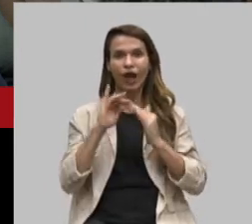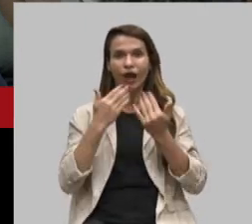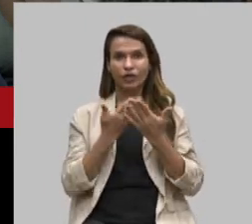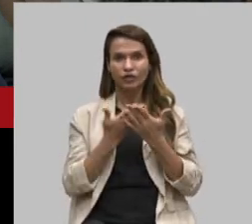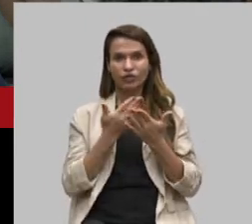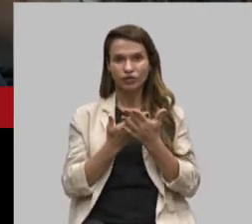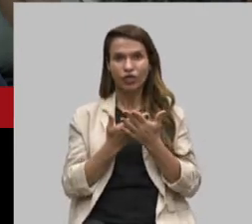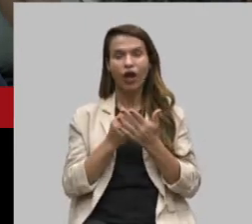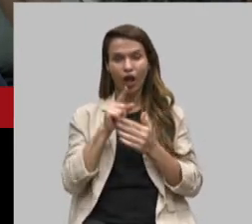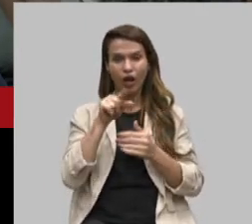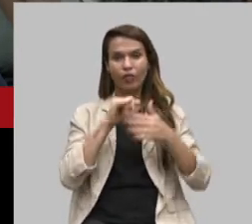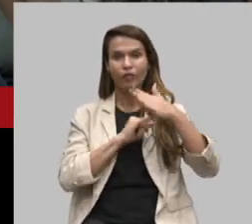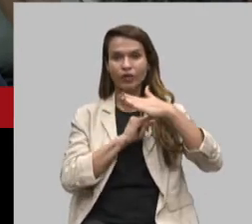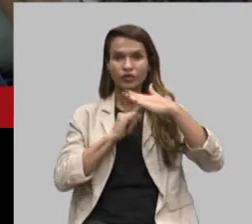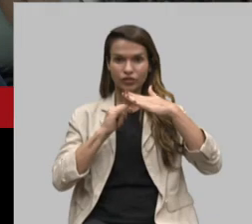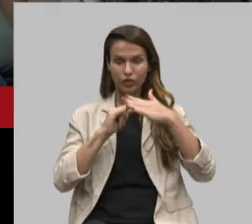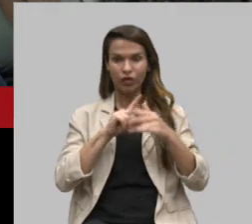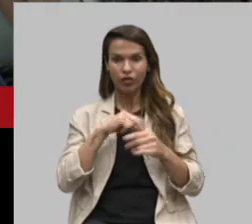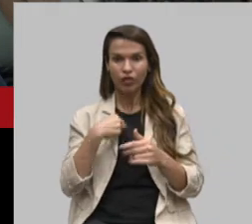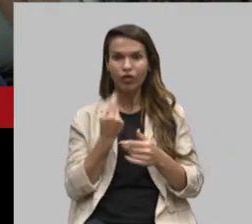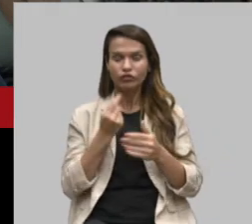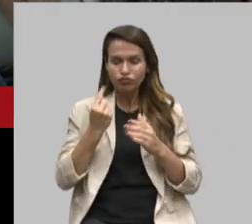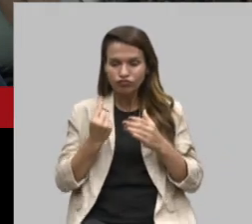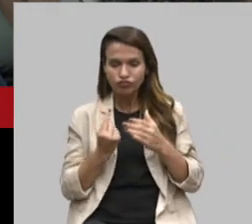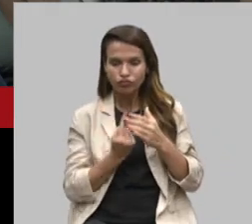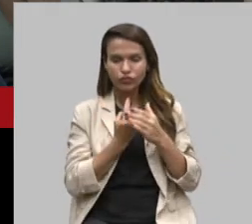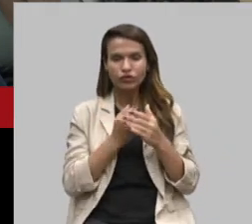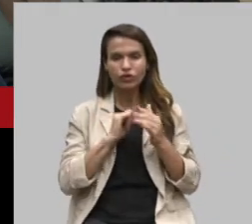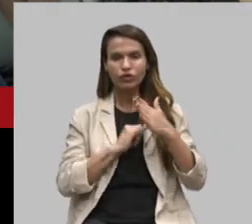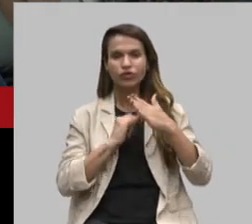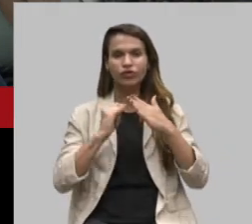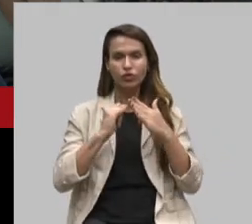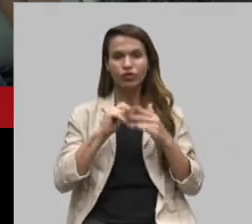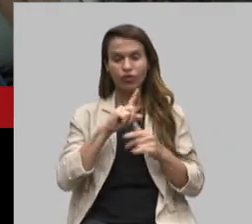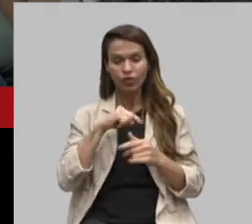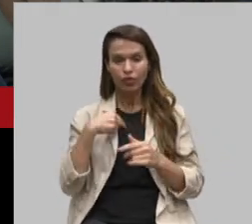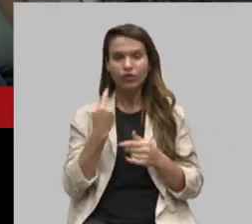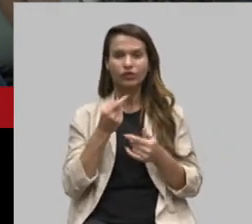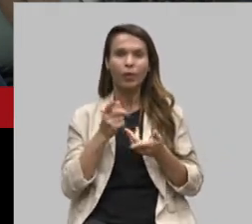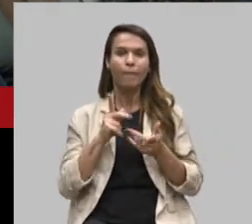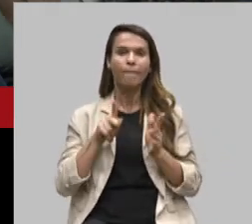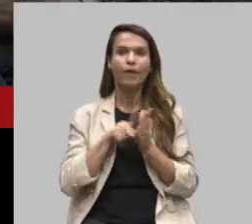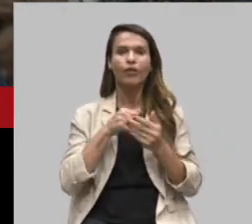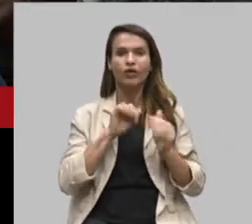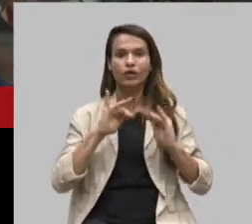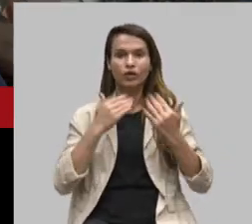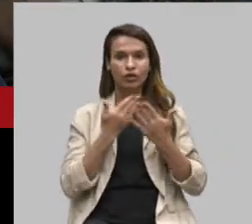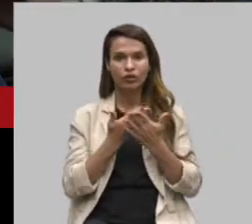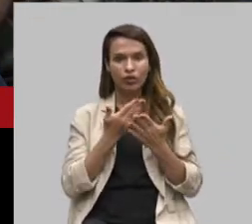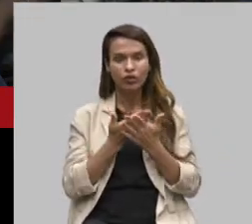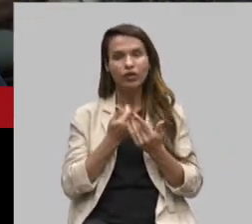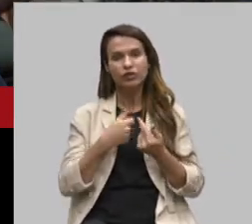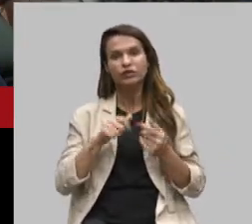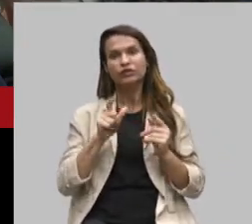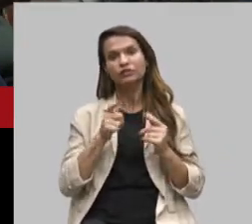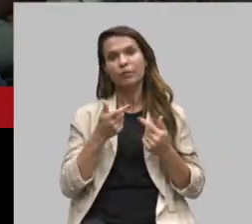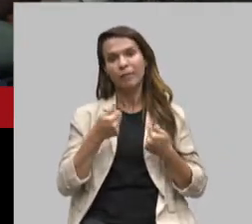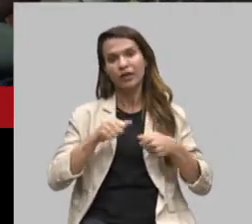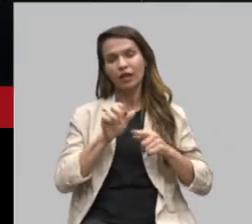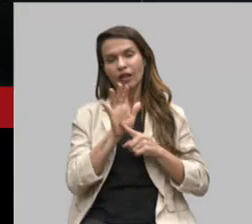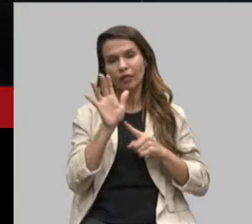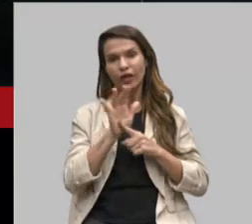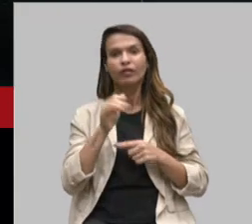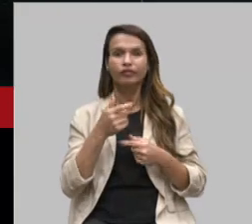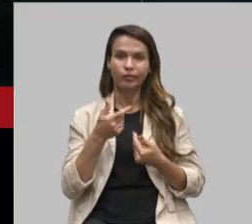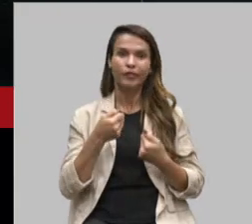instituição e nós fazemos parte dessa instituição então nós somos as a escola se nós quisermos demandar nós vamos ter e isso ok